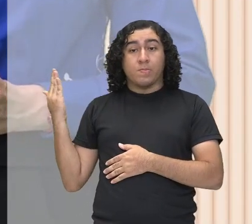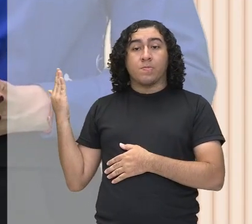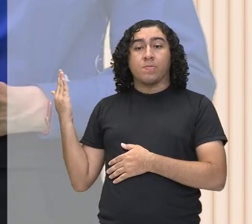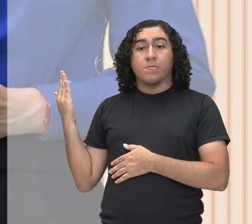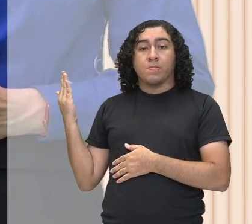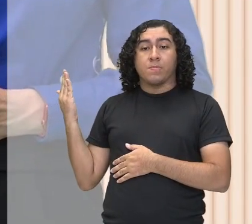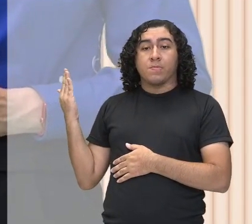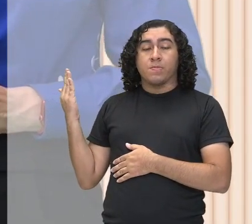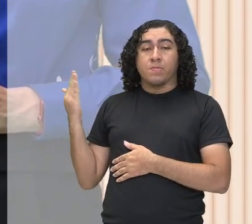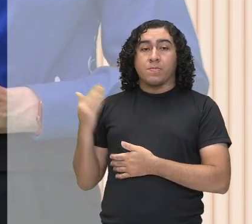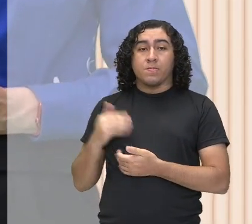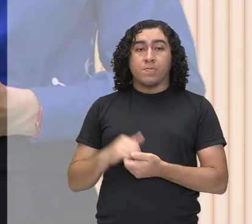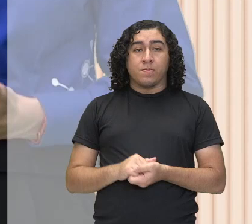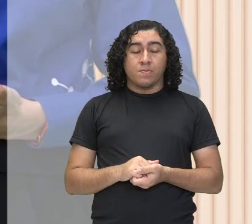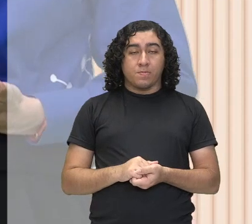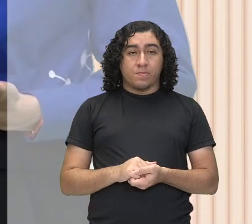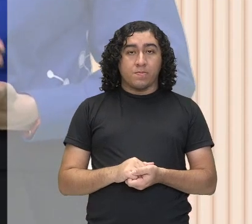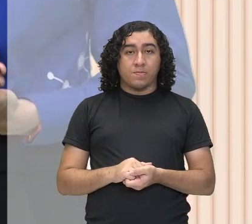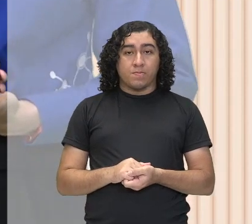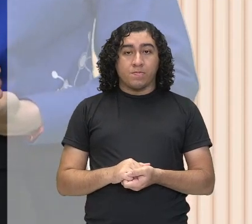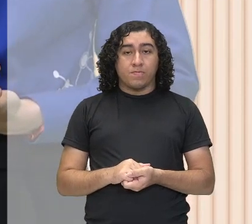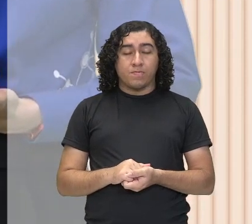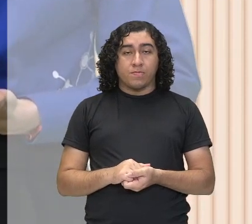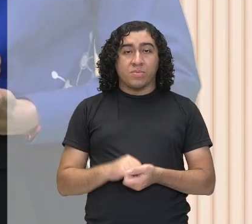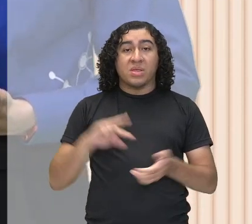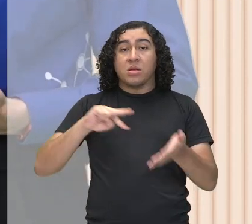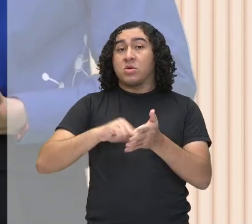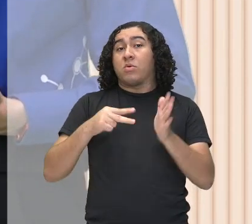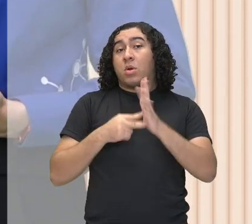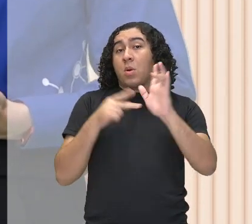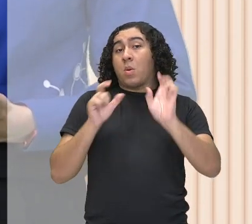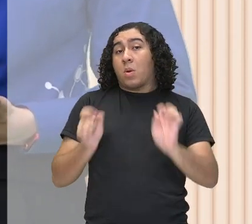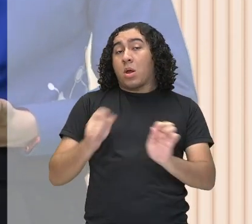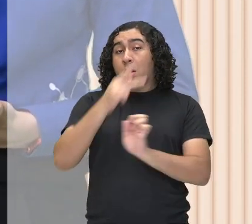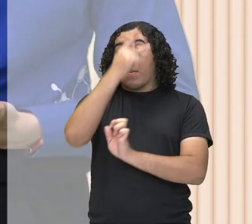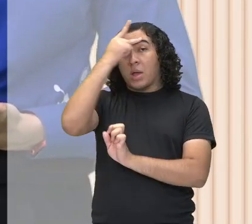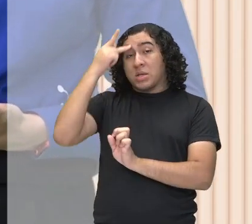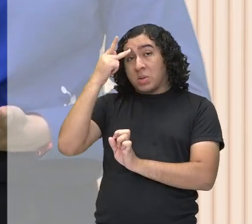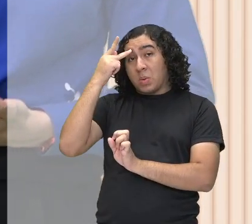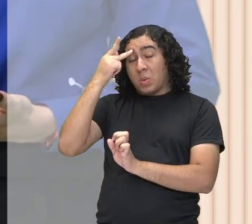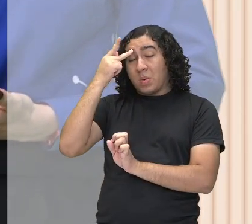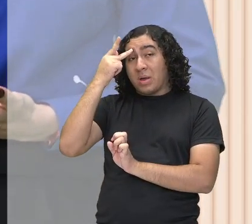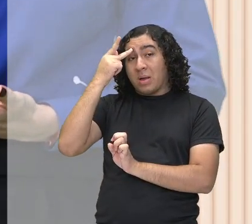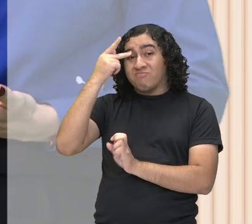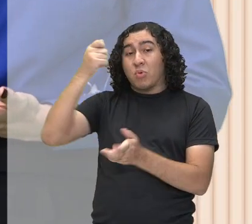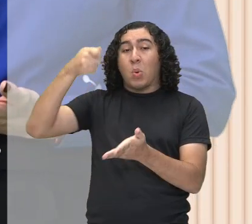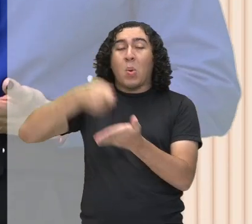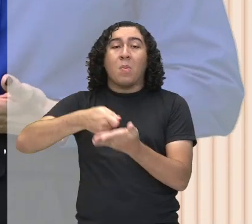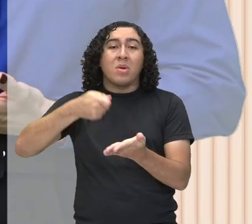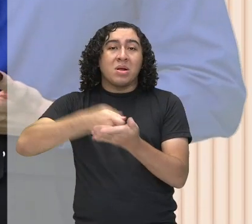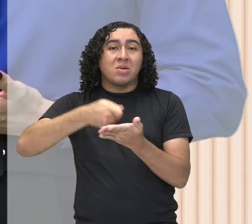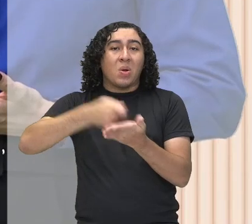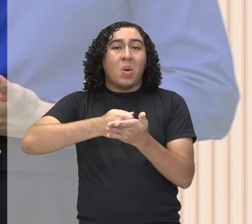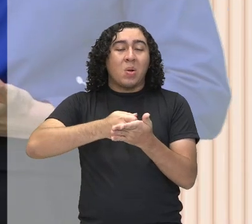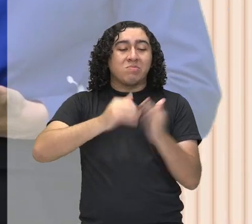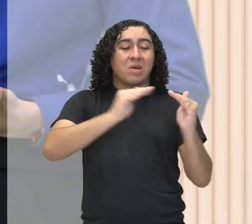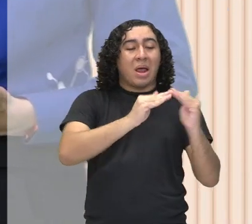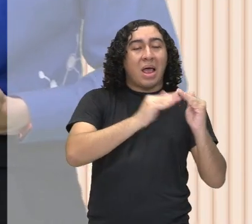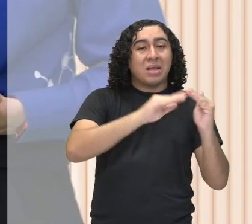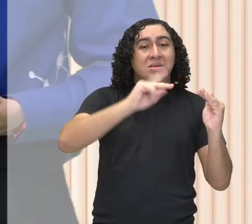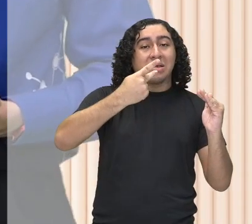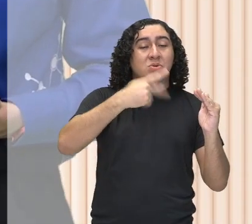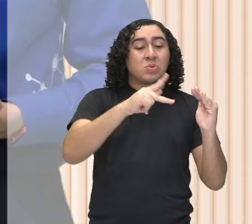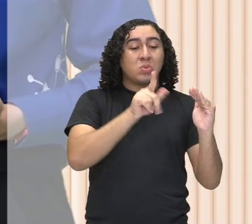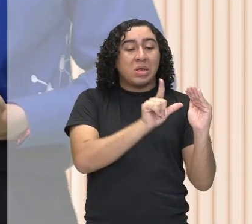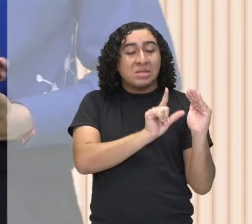refugiados ambientais, né, com relação às pessoas que são forçadas a deixar ali suas casas e locais de